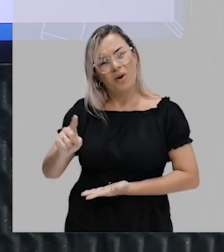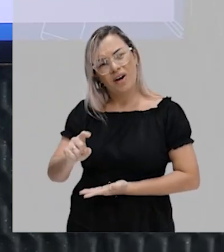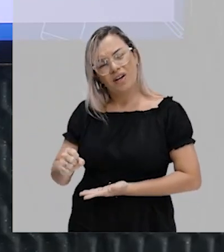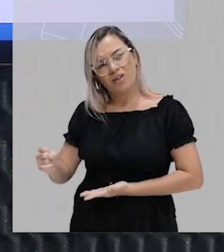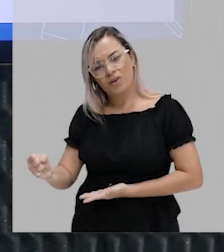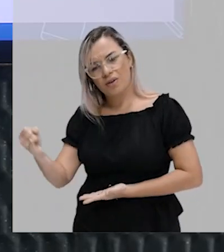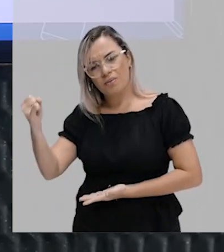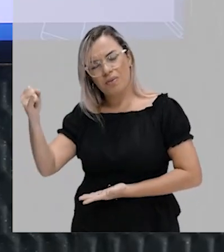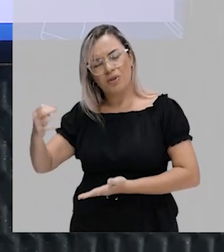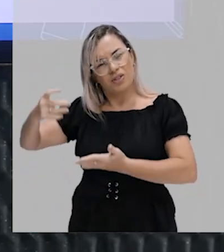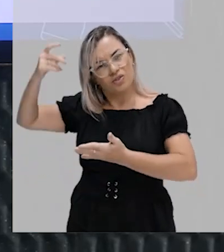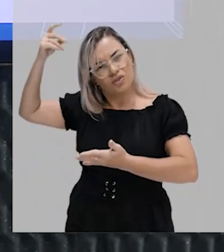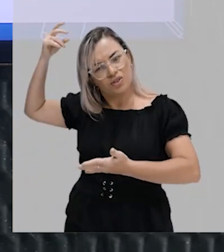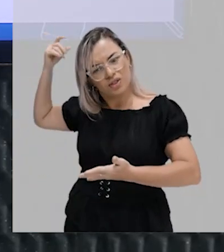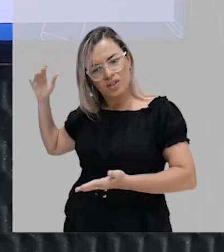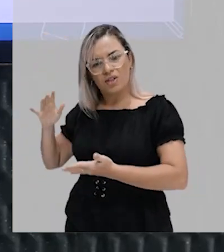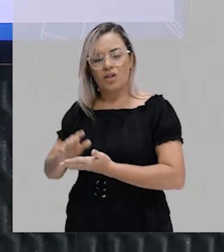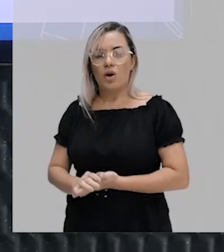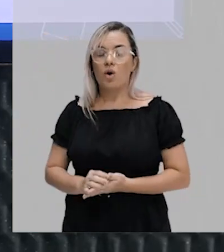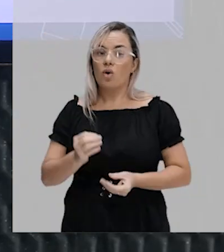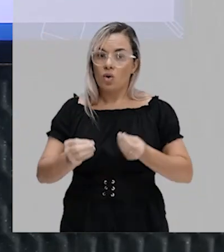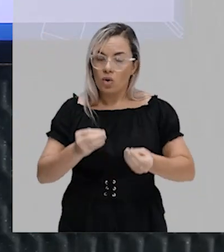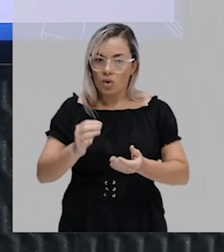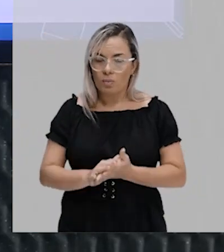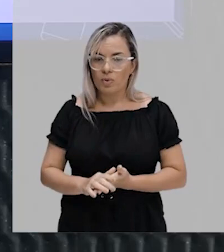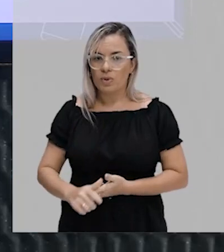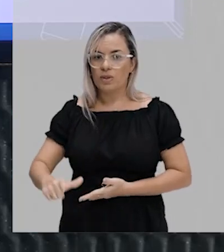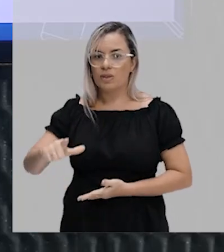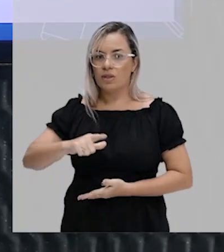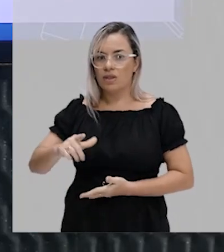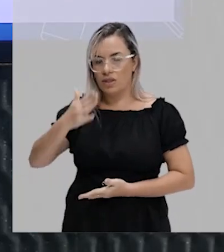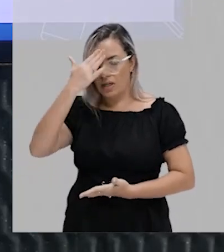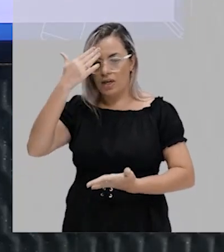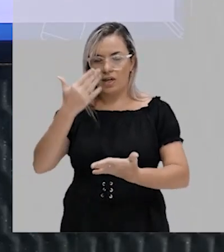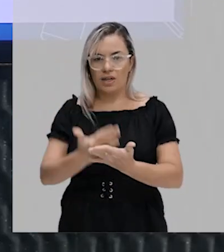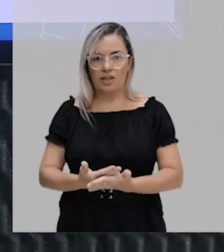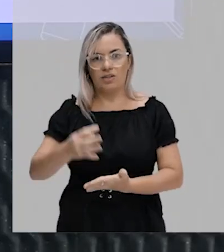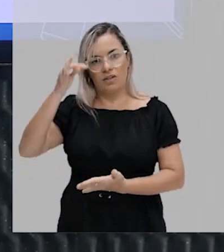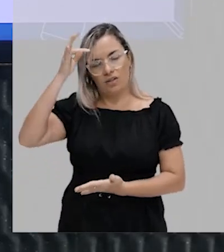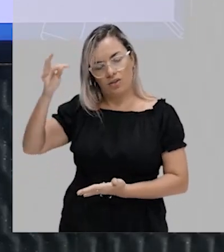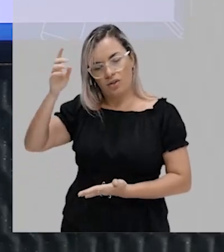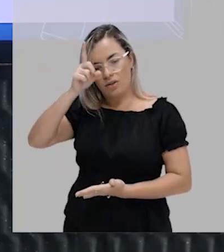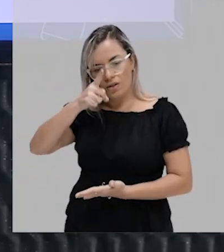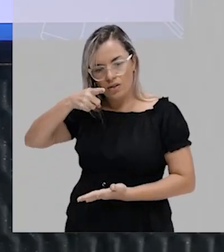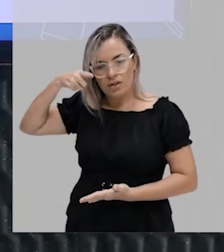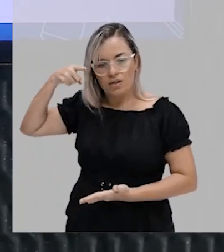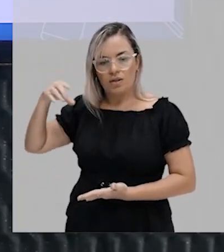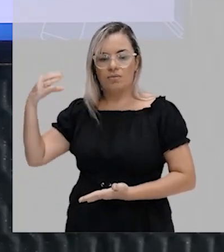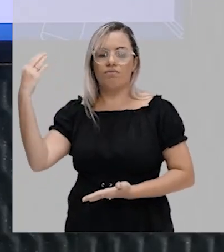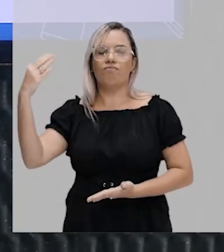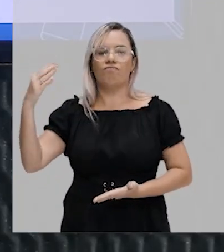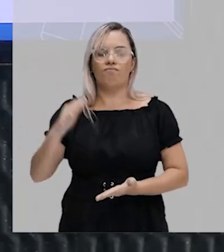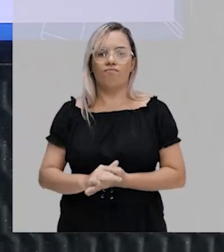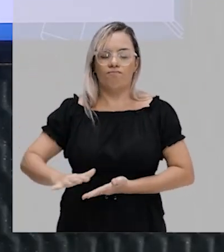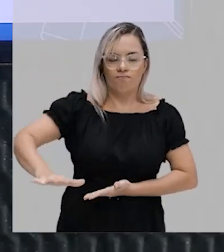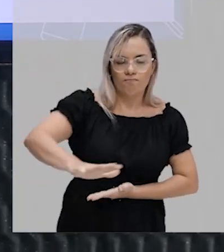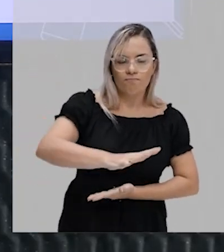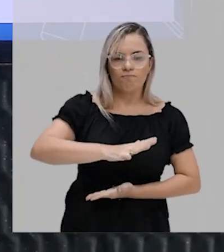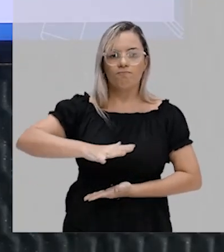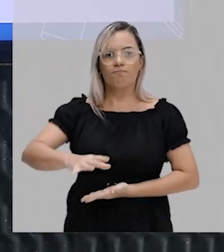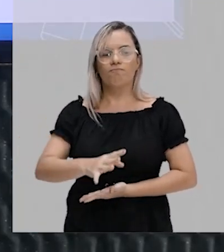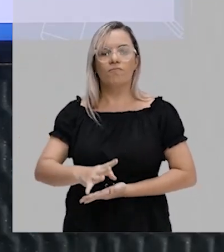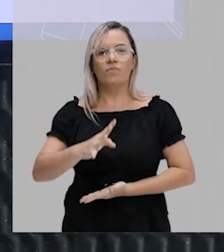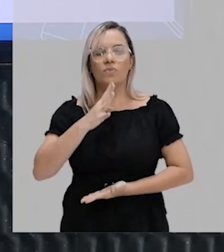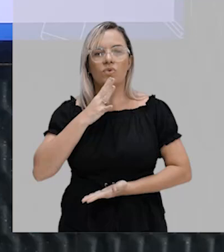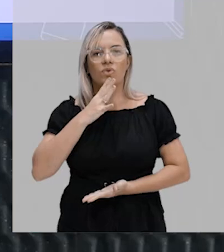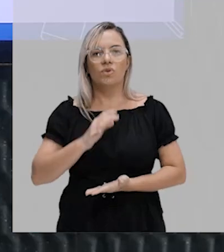Durkheim. E lembre-se que Durkheim é de uma época onde a ciência é considerada ali a grande área do conhecimento, que